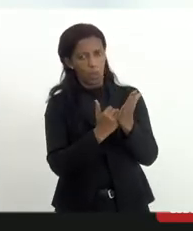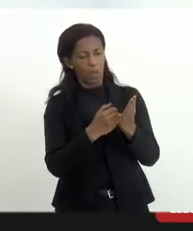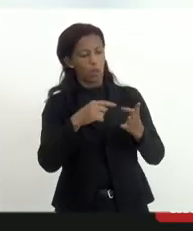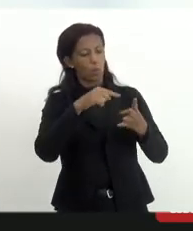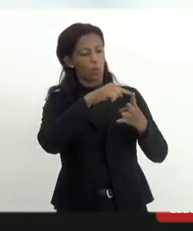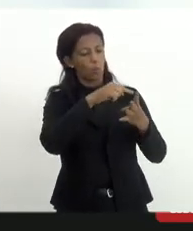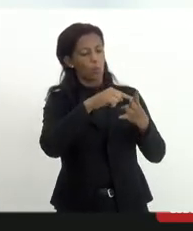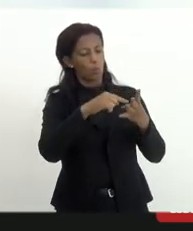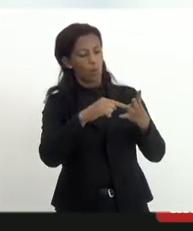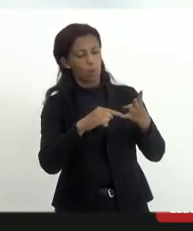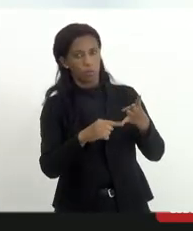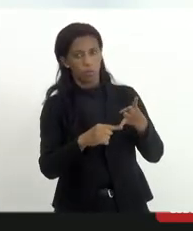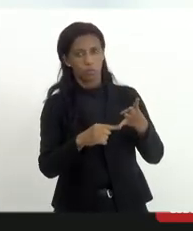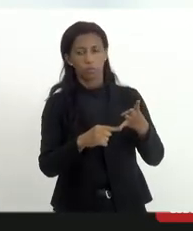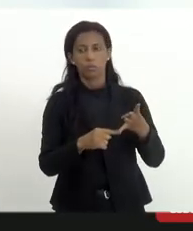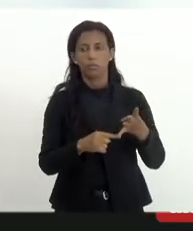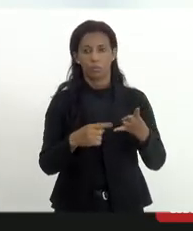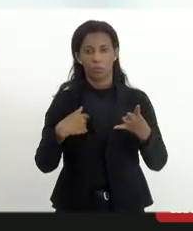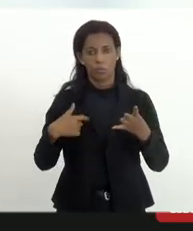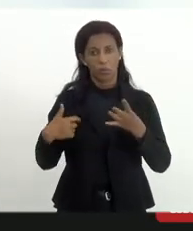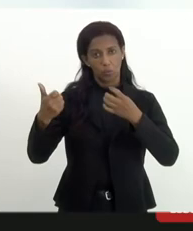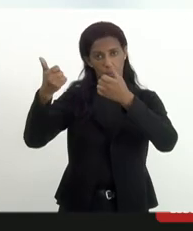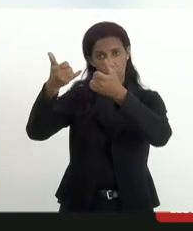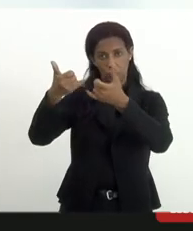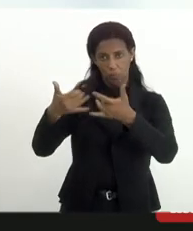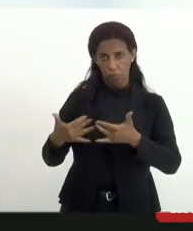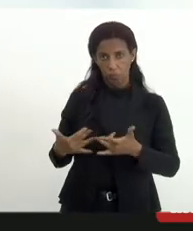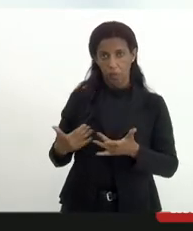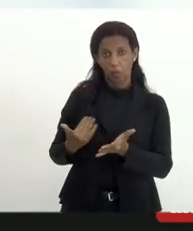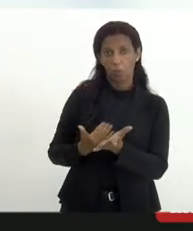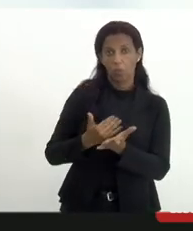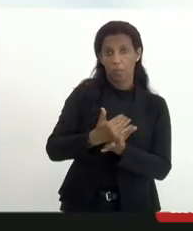pontos que eu coloquei claramente aqui na abertura.